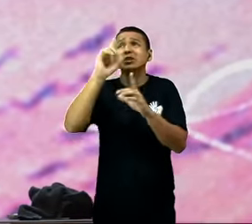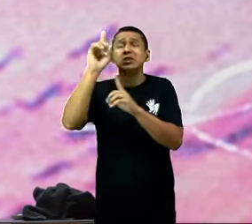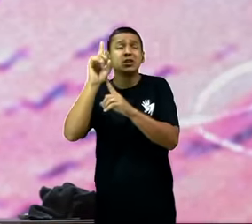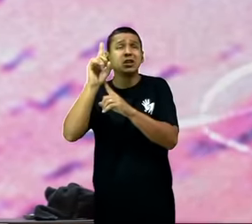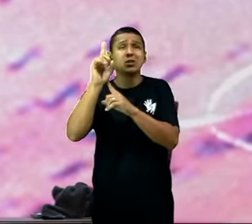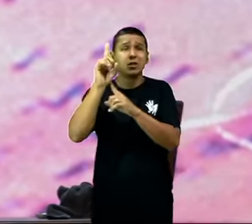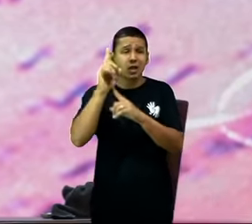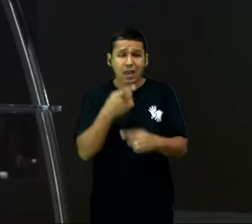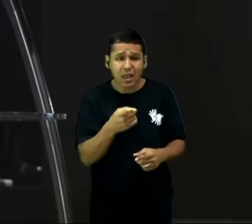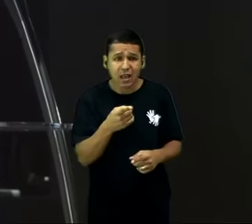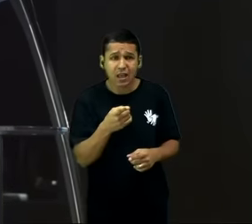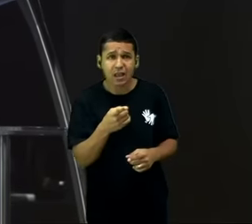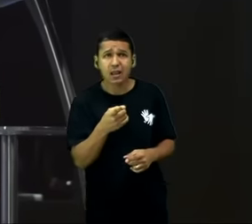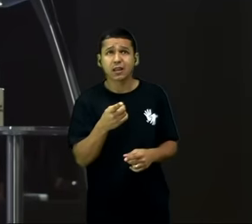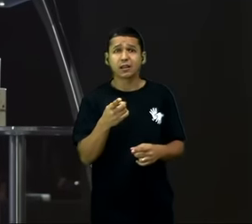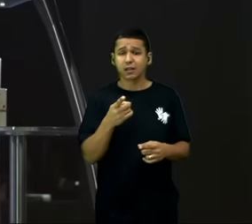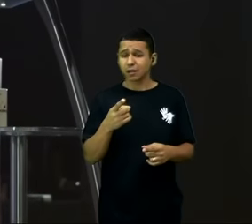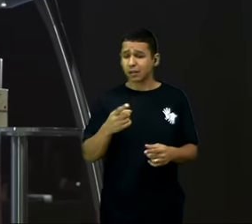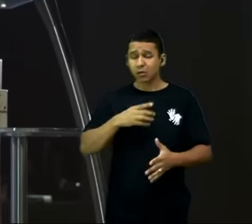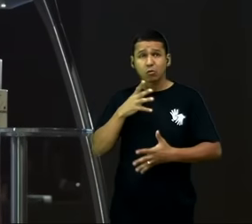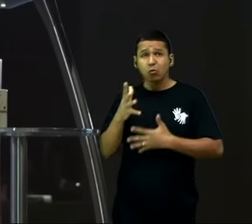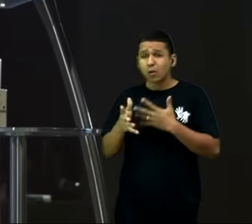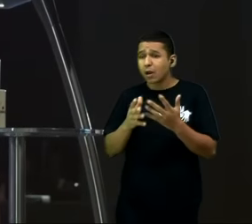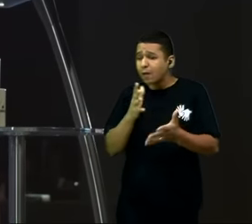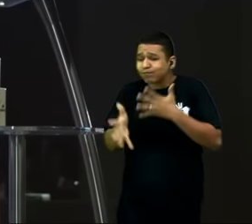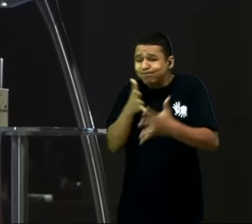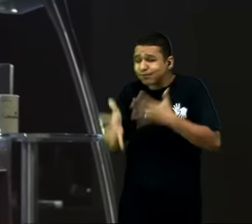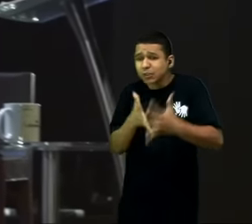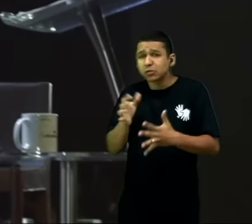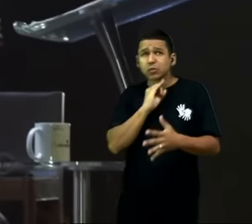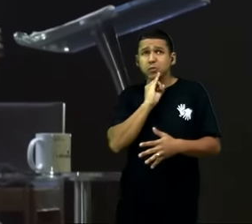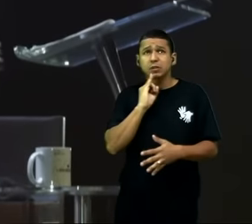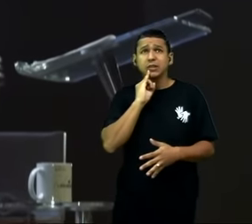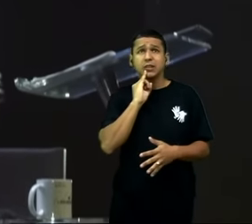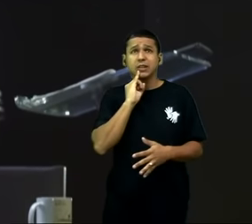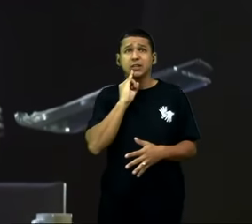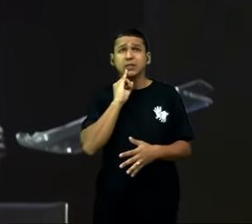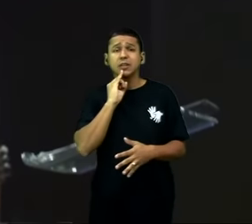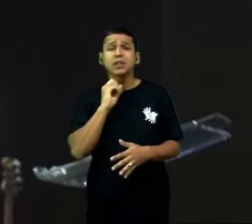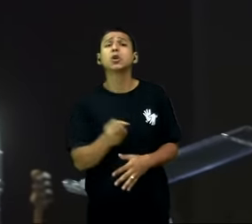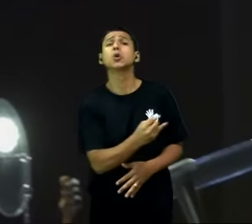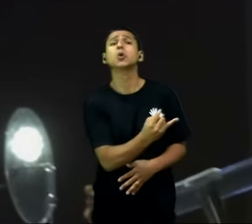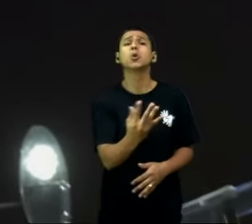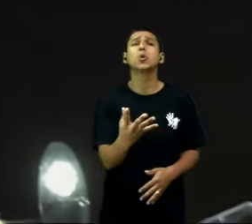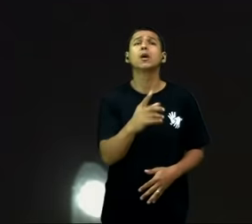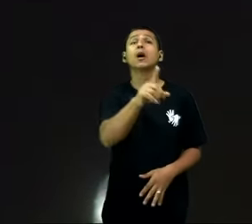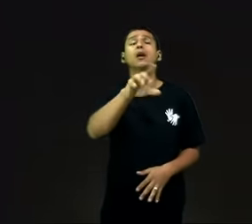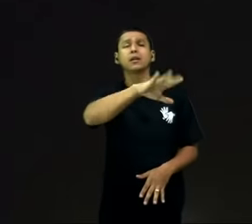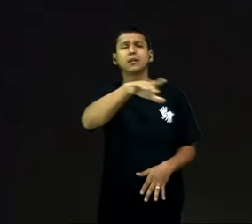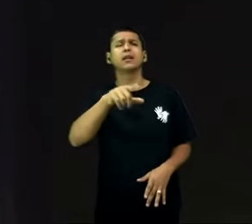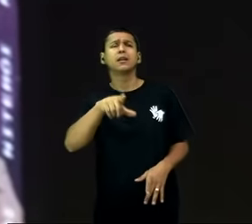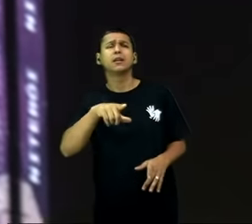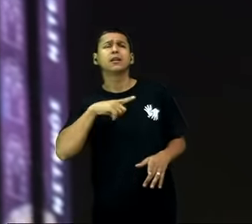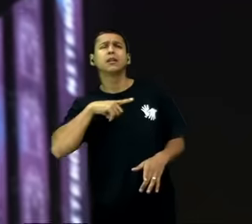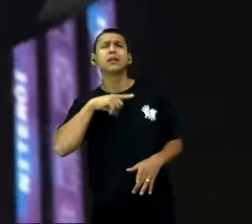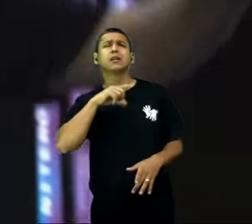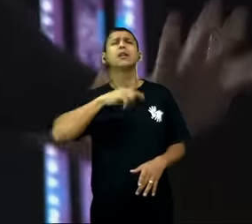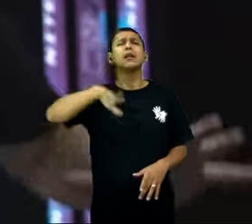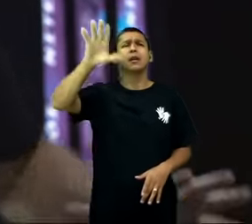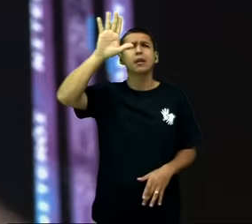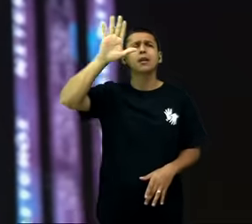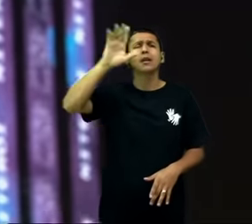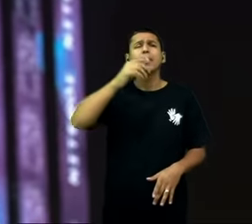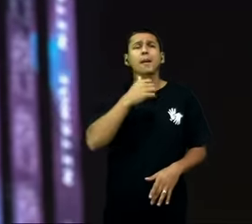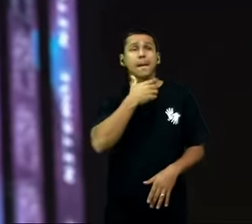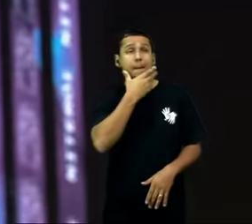nunca falou sobre isso com Isaac. E o tanto de pai que tem aqui, quem está ouvindo o que eu estou falando aqui? Tem alguém que é pai e mãe aqui? Levante a mão, deixa eu ver. E o